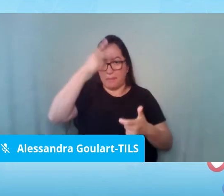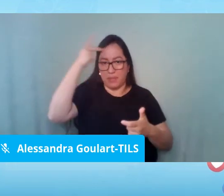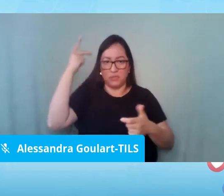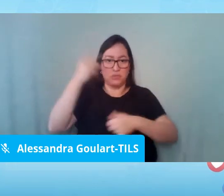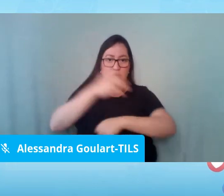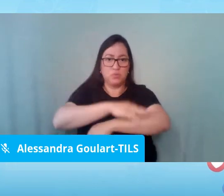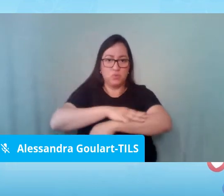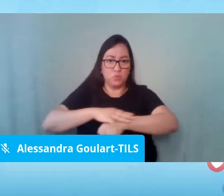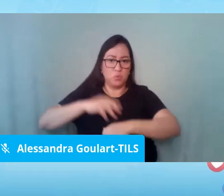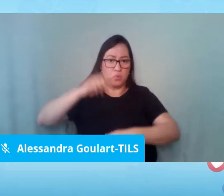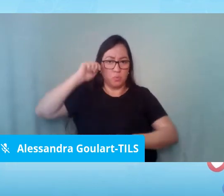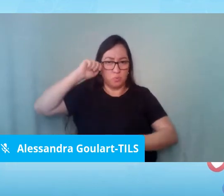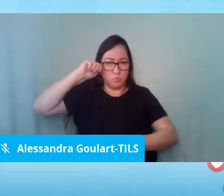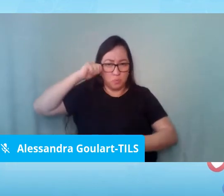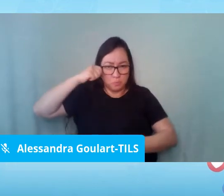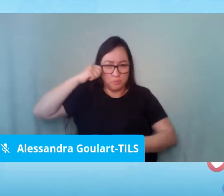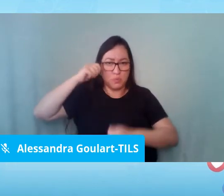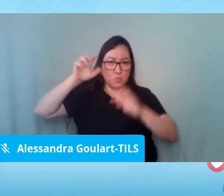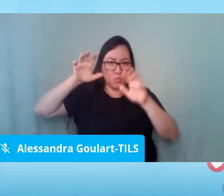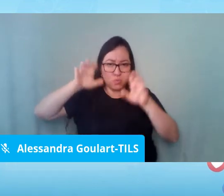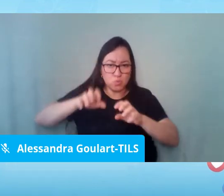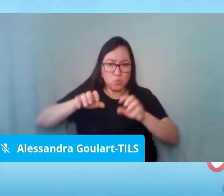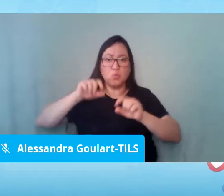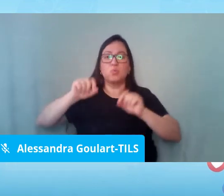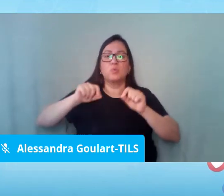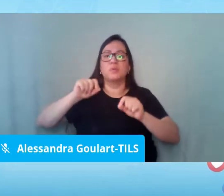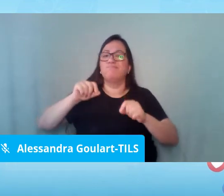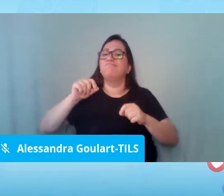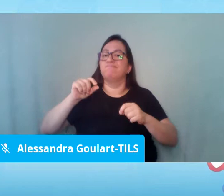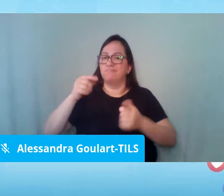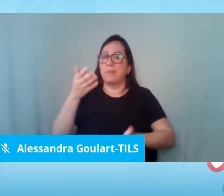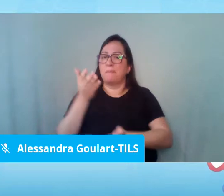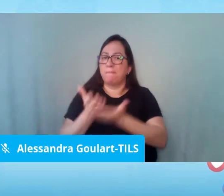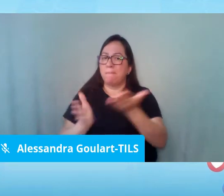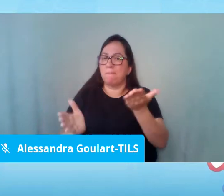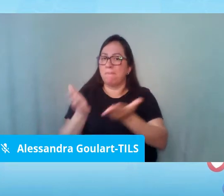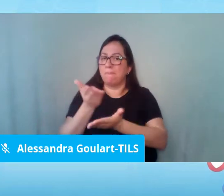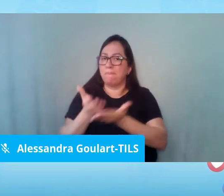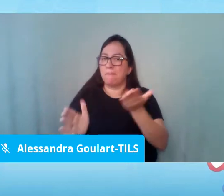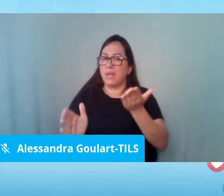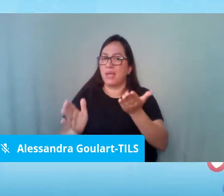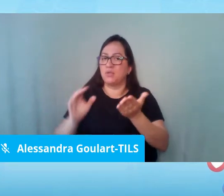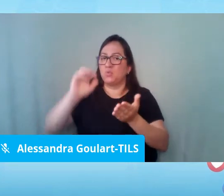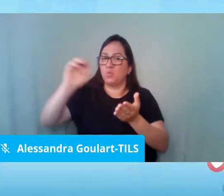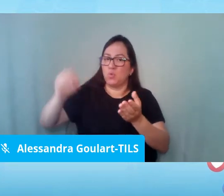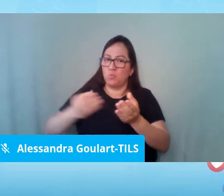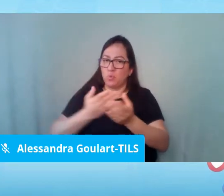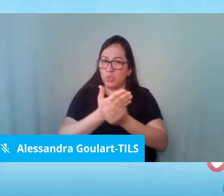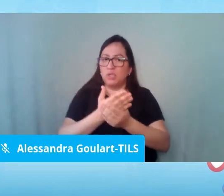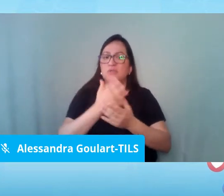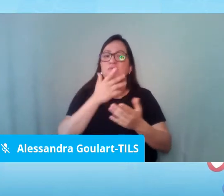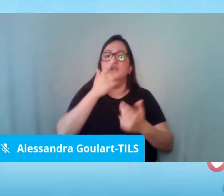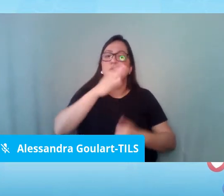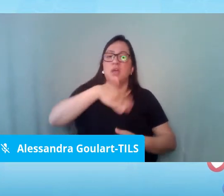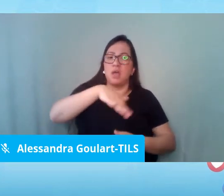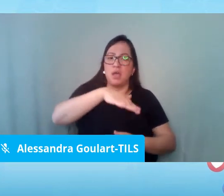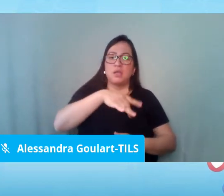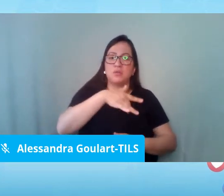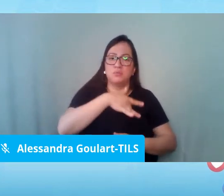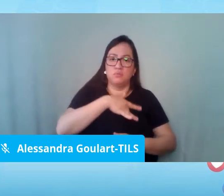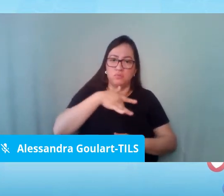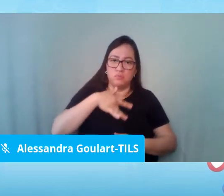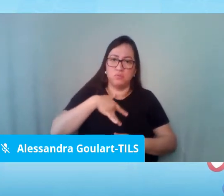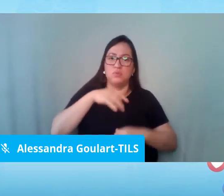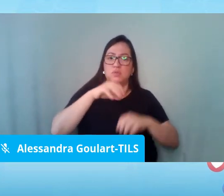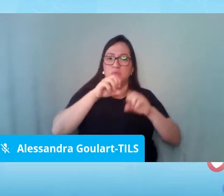menos oportunidades ele vai ter na vida, né? Então a gente está falando aí do acesso à educação, do acesso à saúde, né? Então o